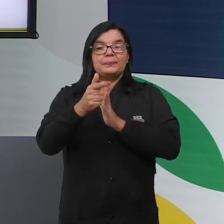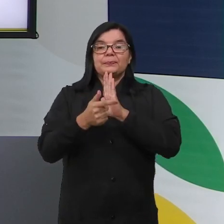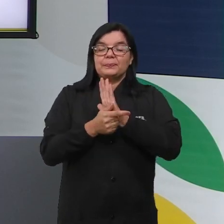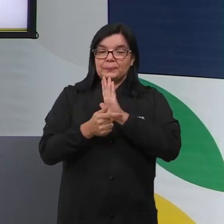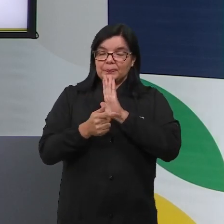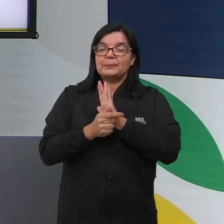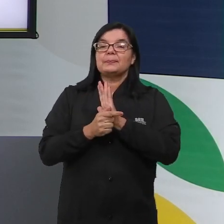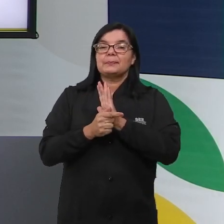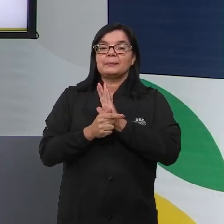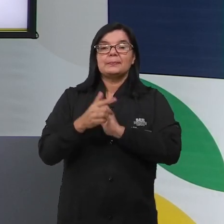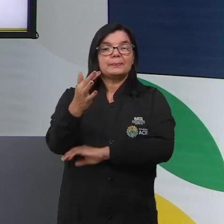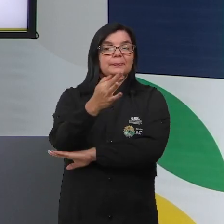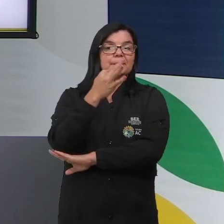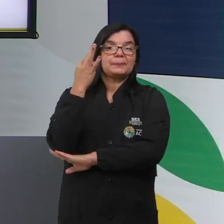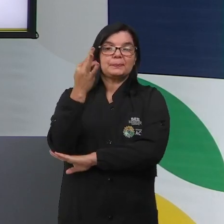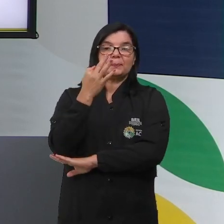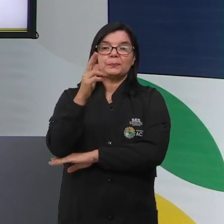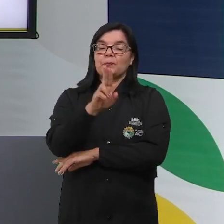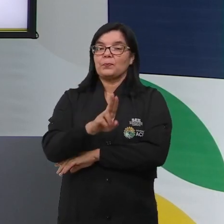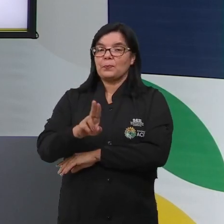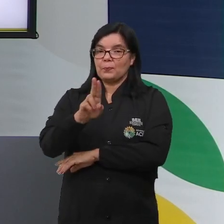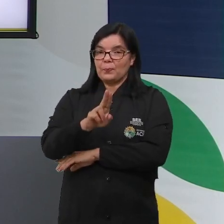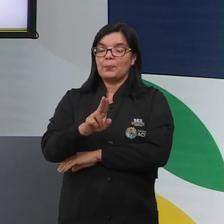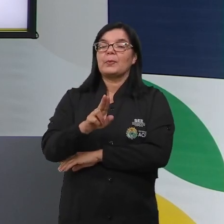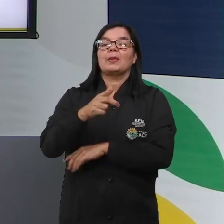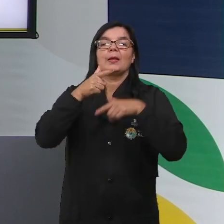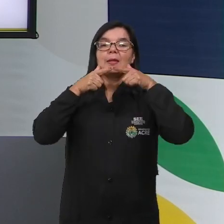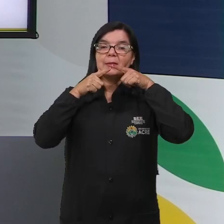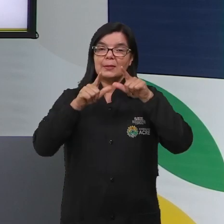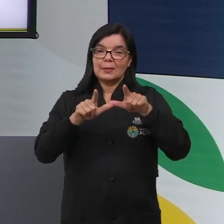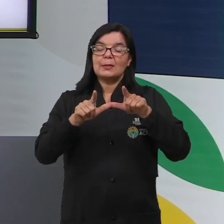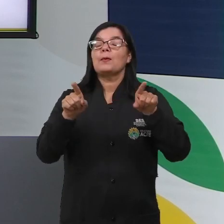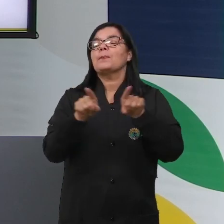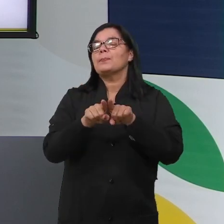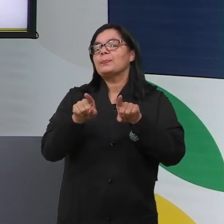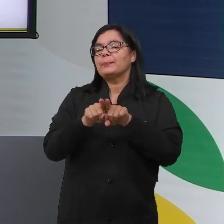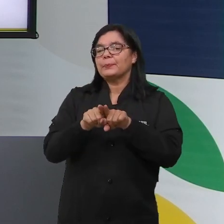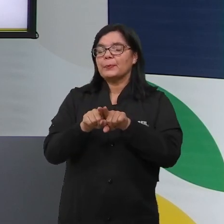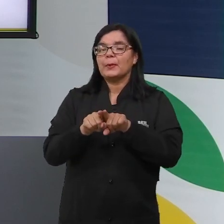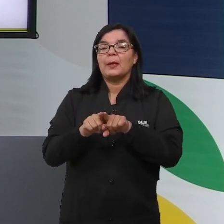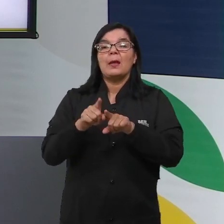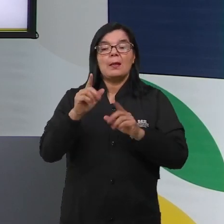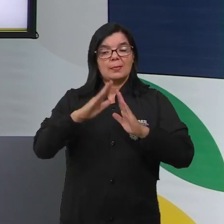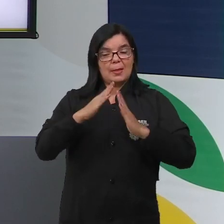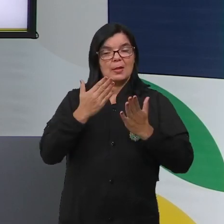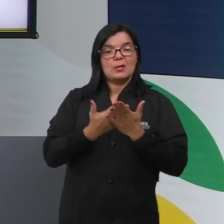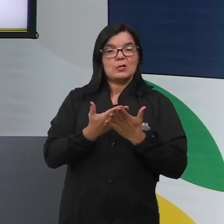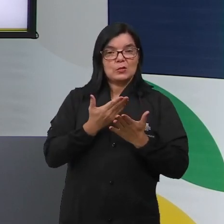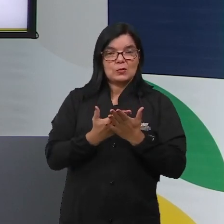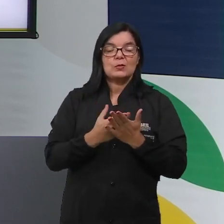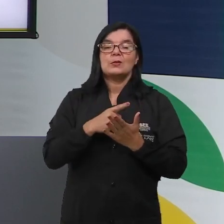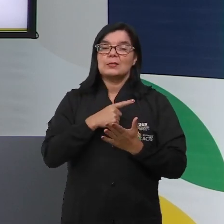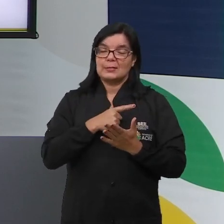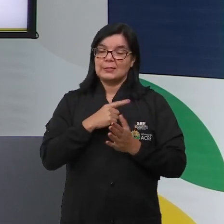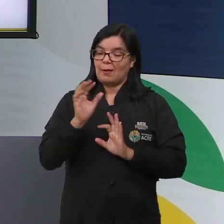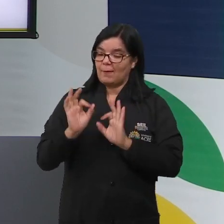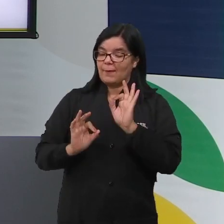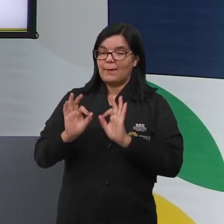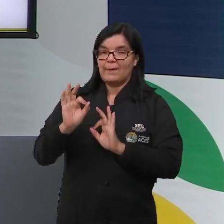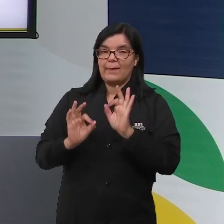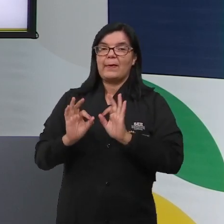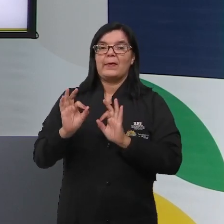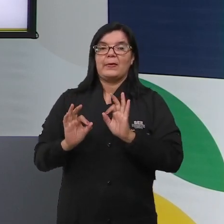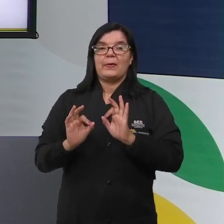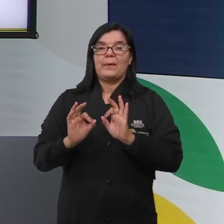na formalidade, o uso do nível formal da língua. Por quê? A escola você está aprendendo, você está sendo